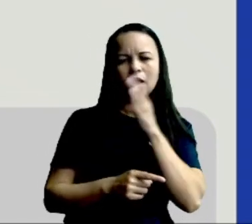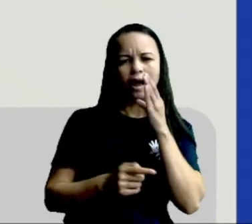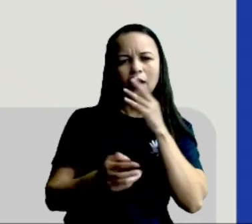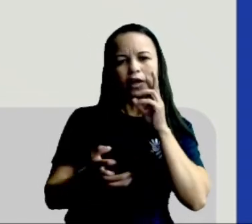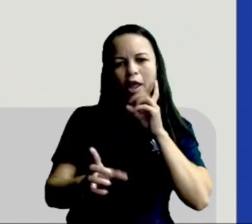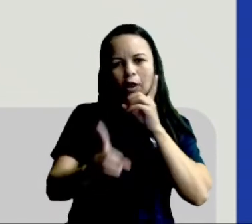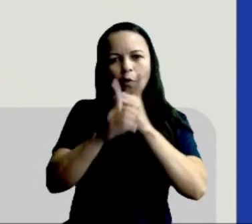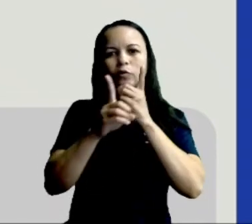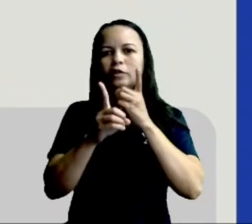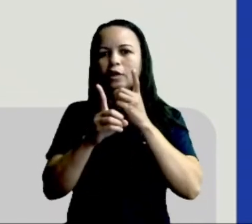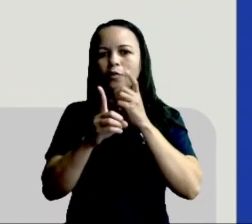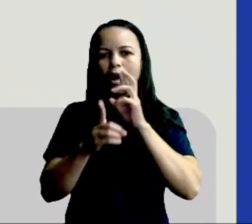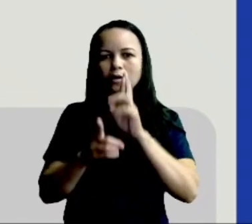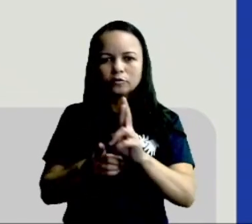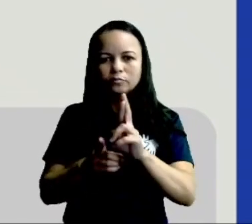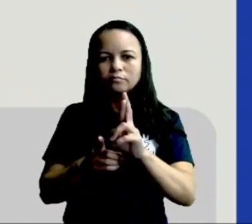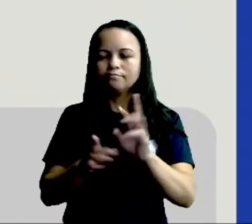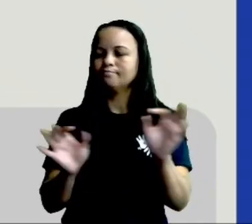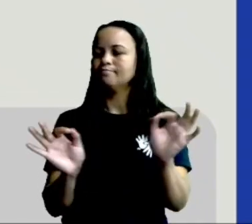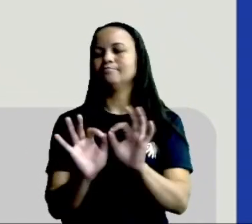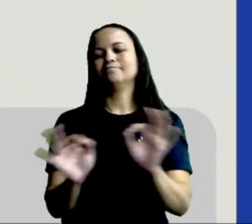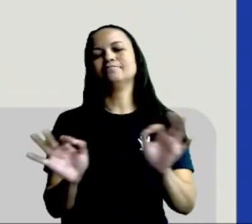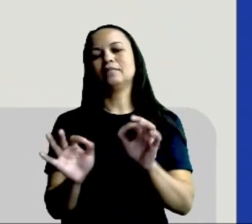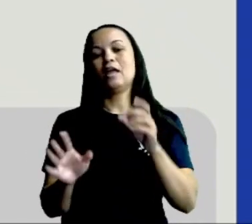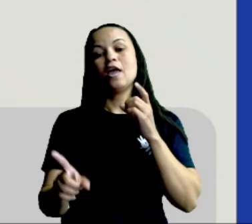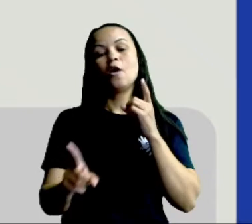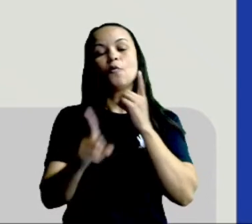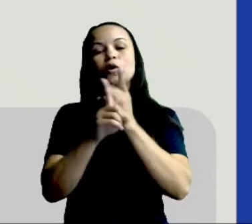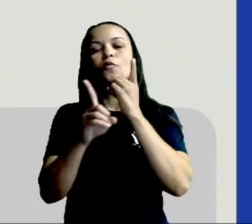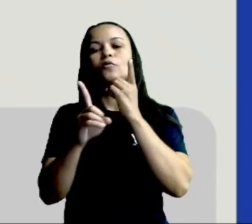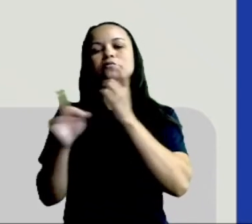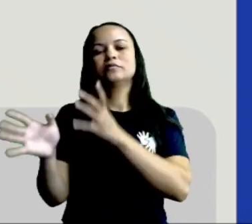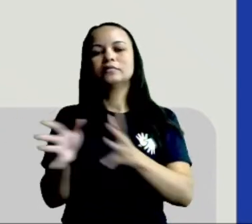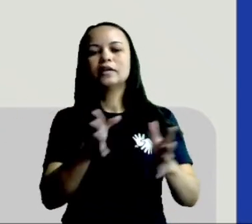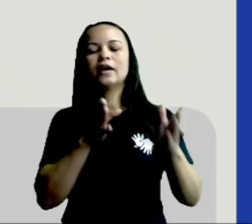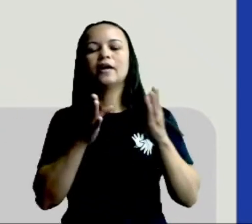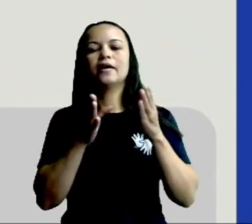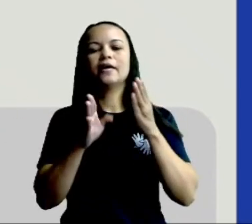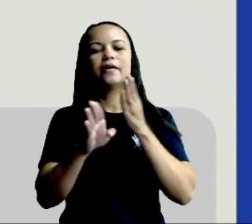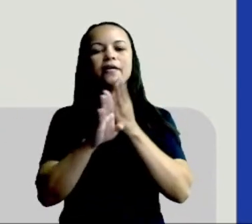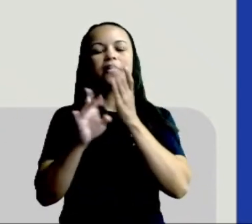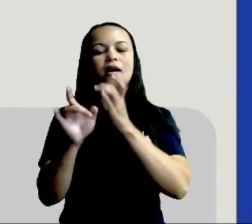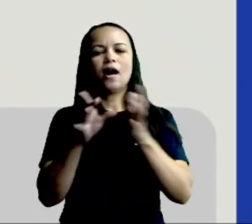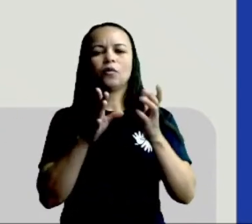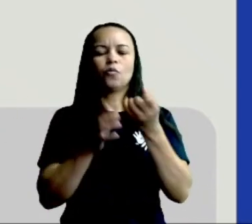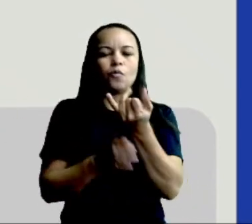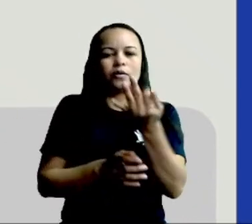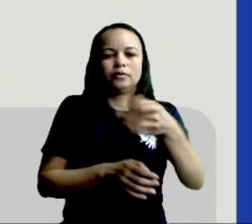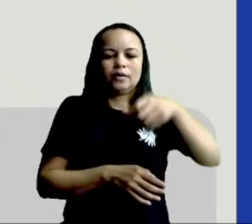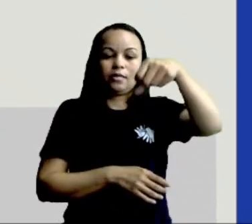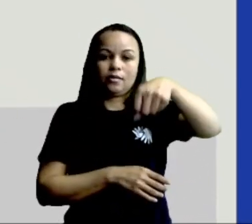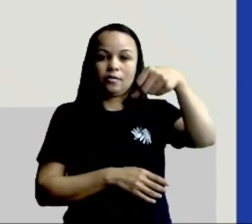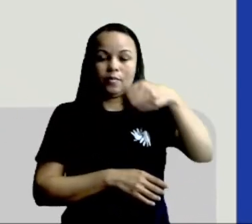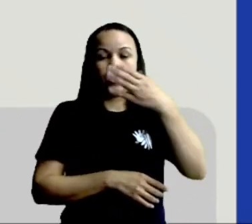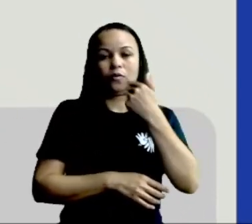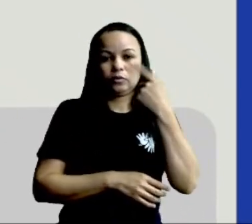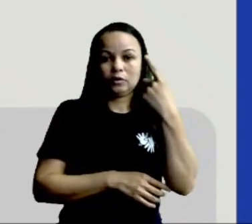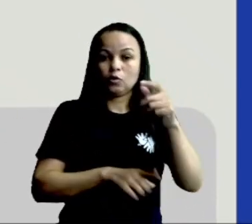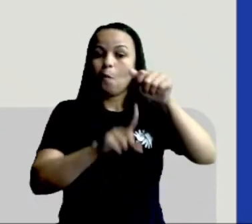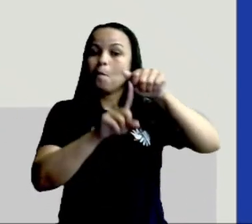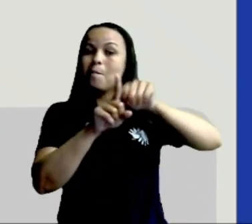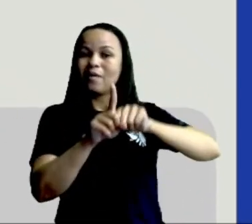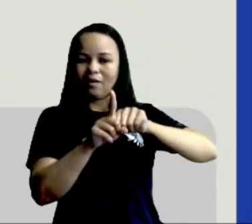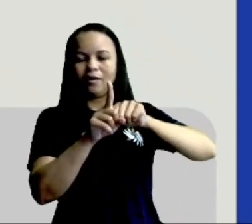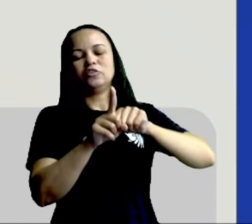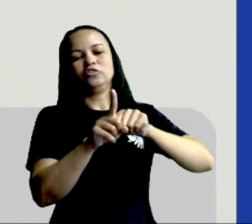O resultado? Não, eu encontrei a quantidade de pacotes que é consumida nesse mês que está